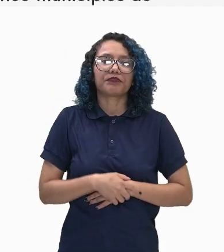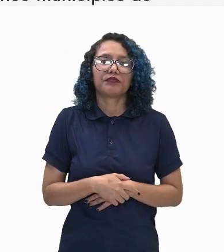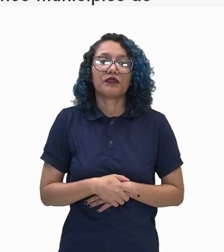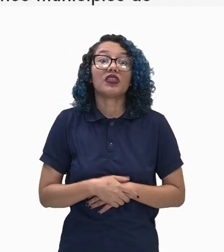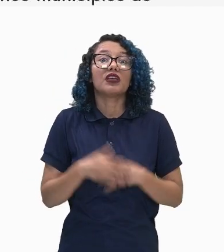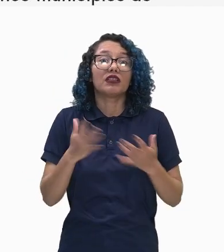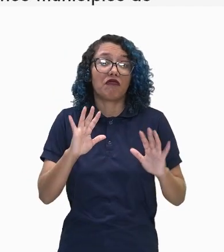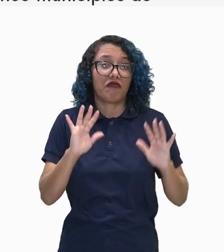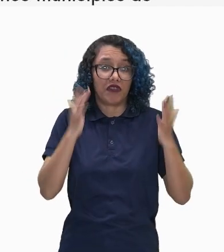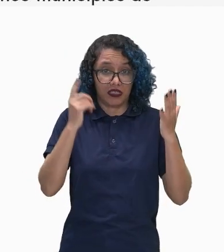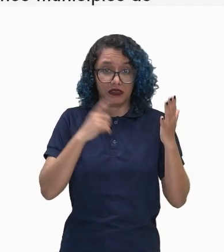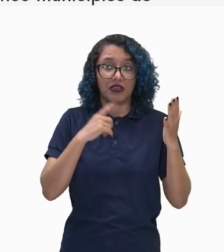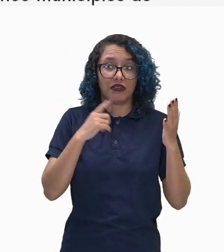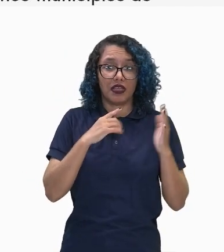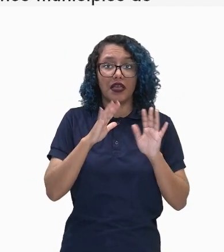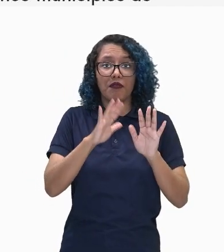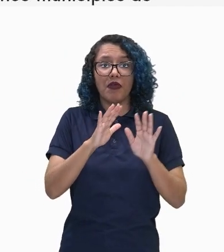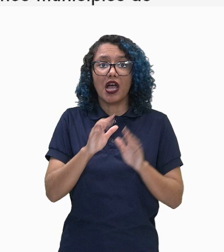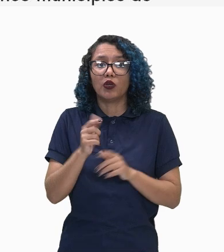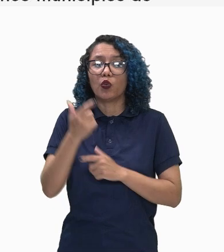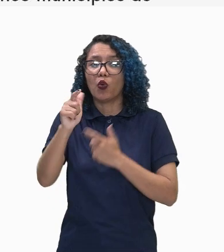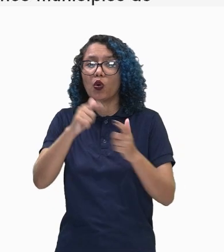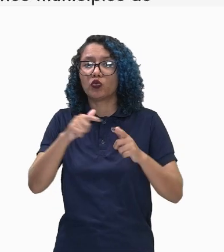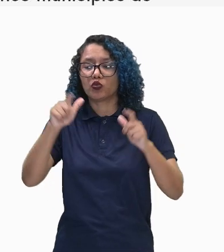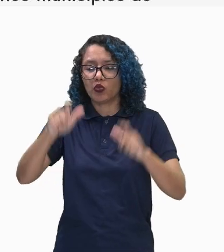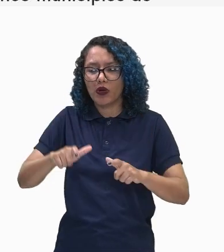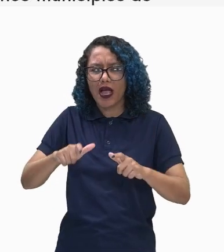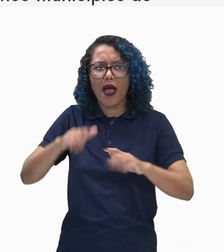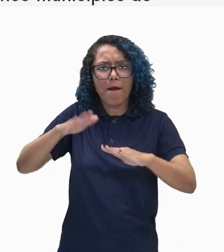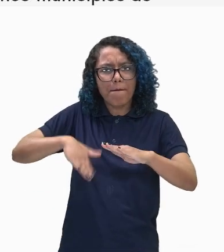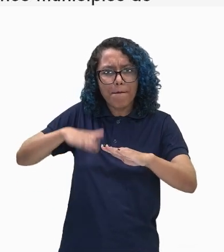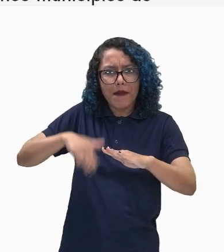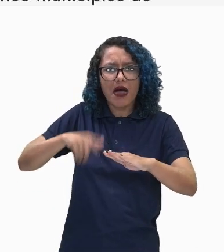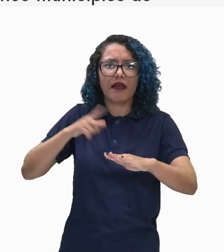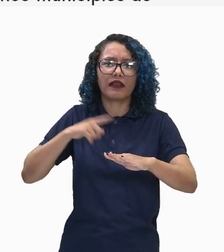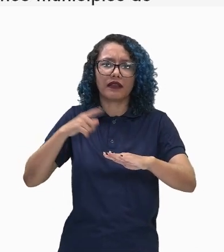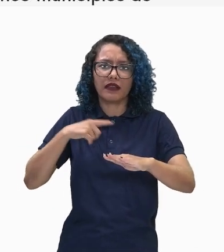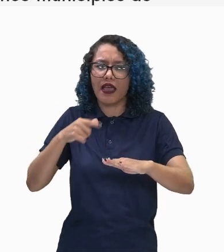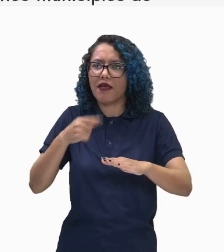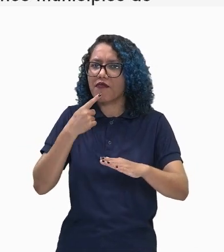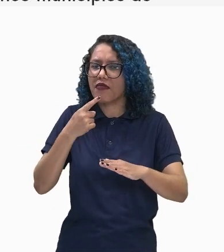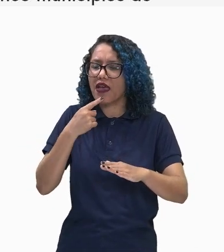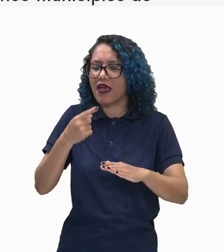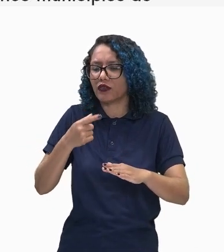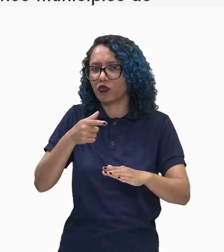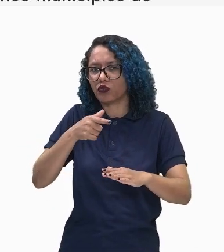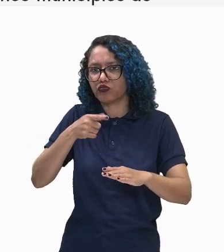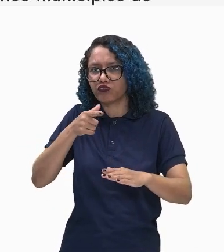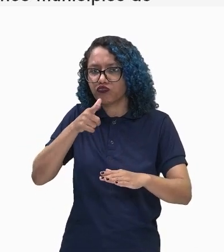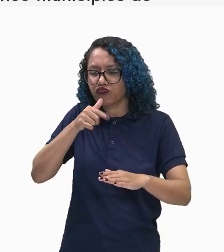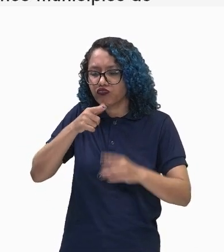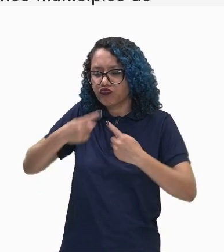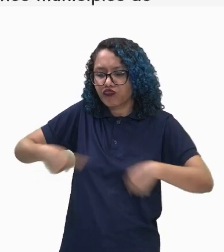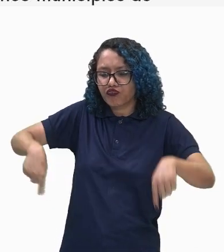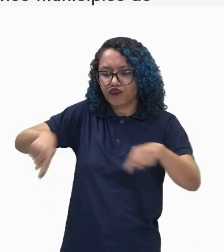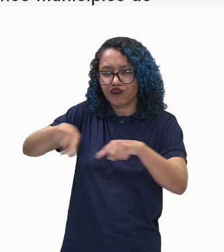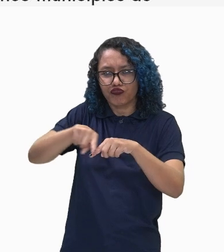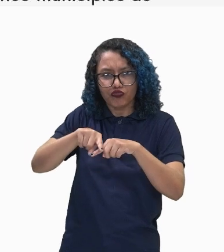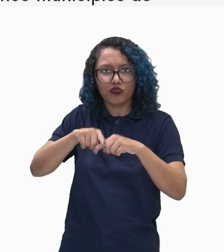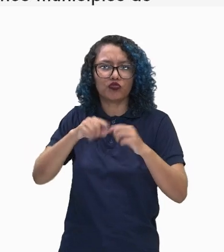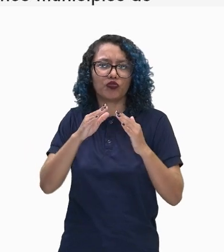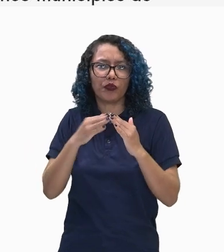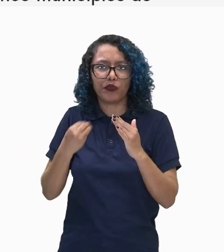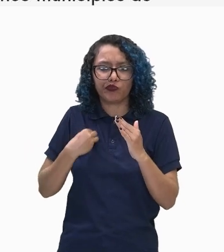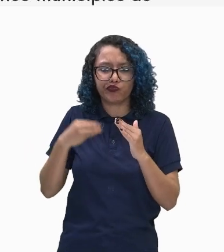município possui diversos balneários localizados à beira de lagos que fazem a diversão dos moradores e visitantes. Lá